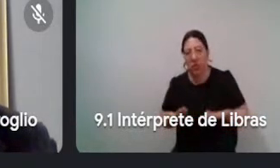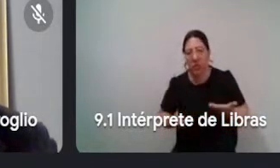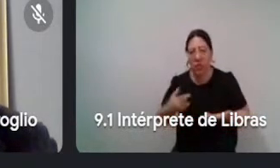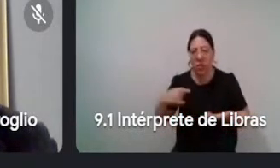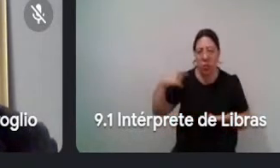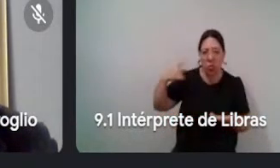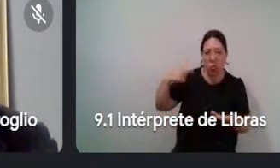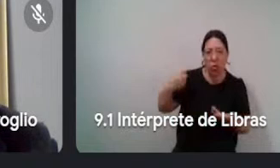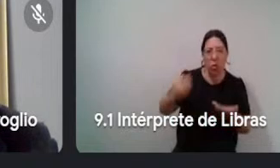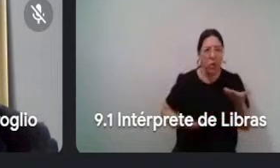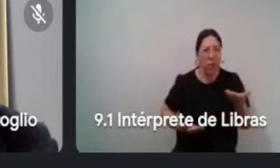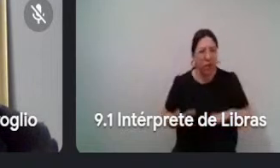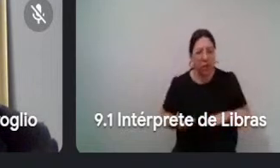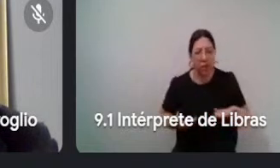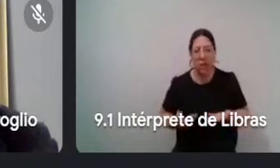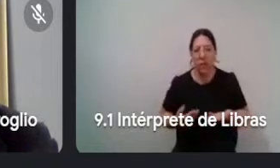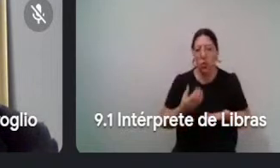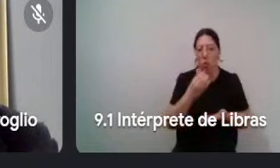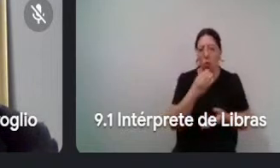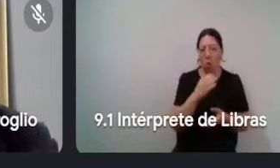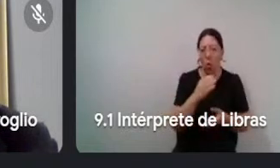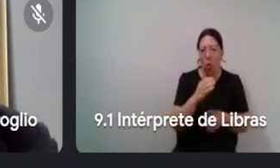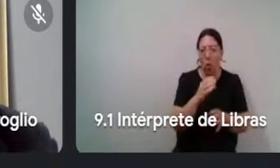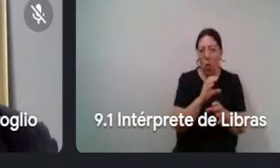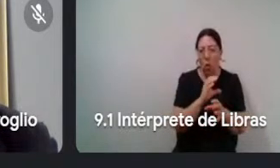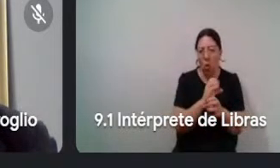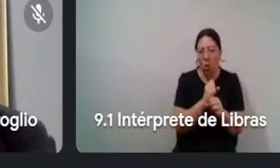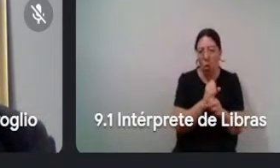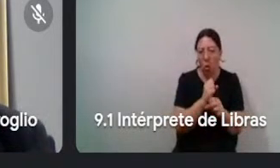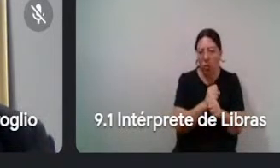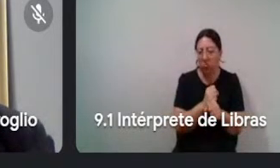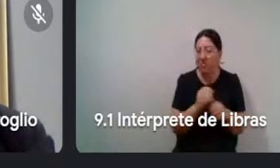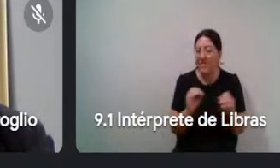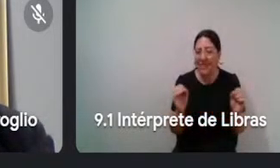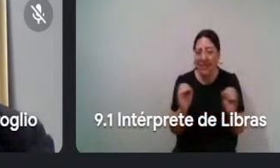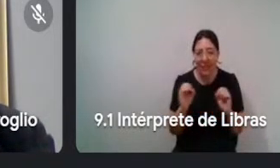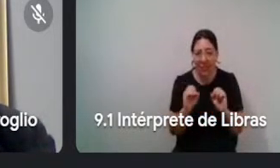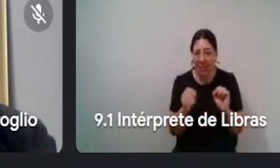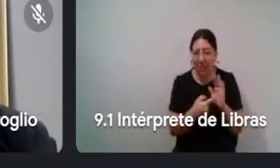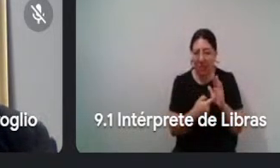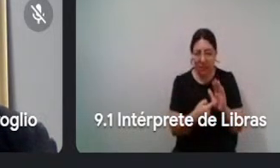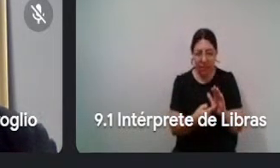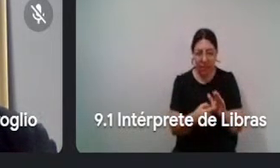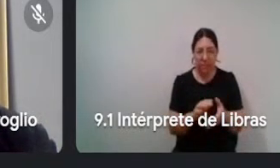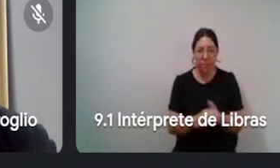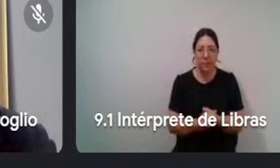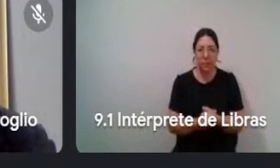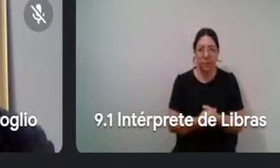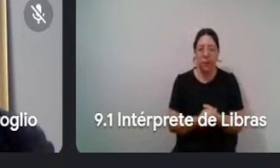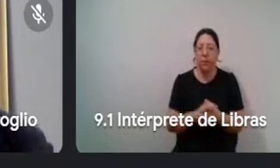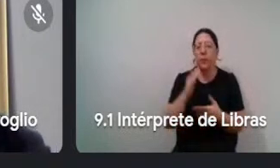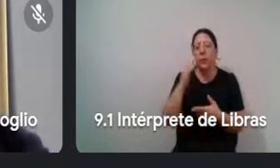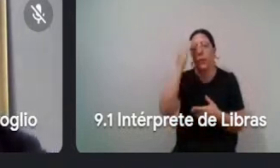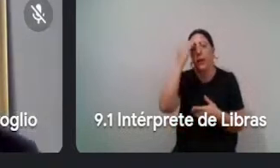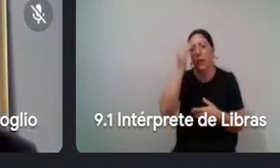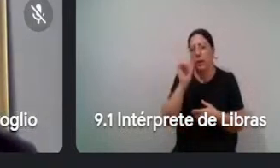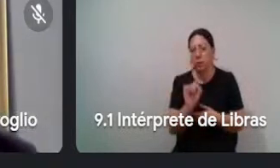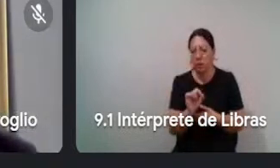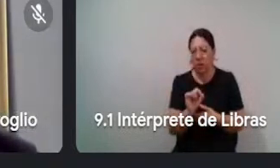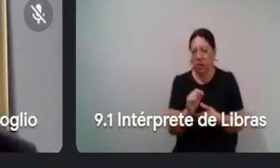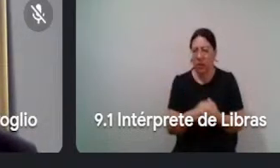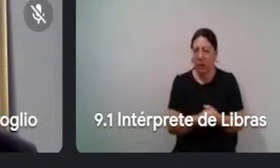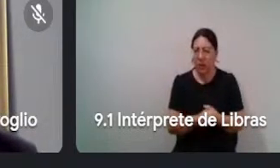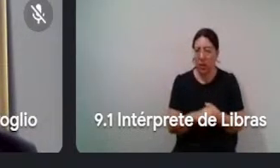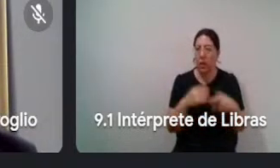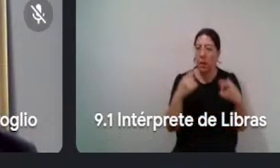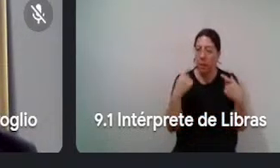contábeis. É entendimento consolidado desta Corte que existência e registro de